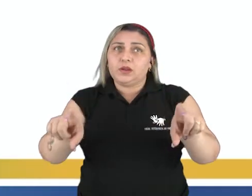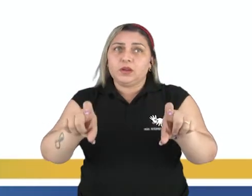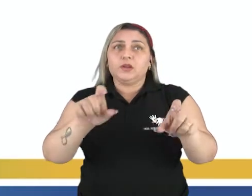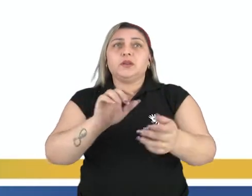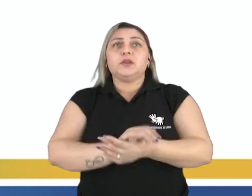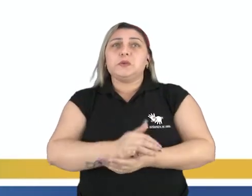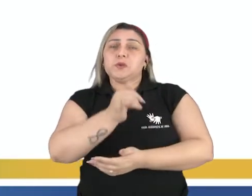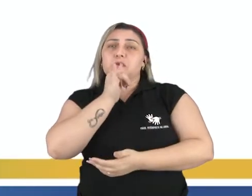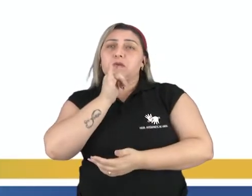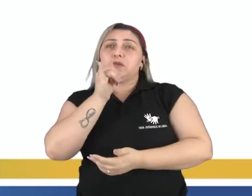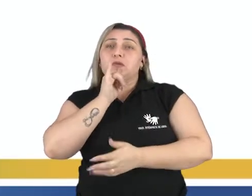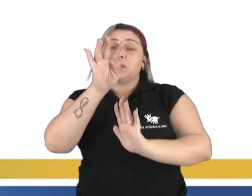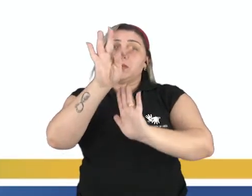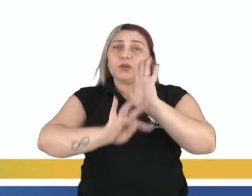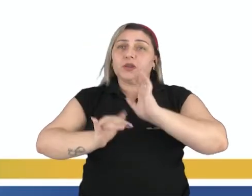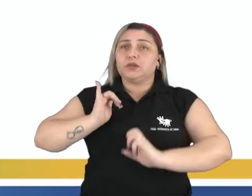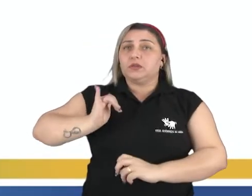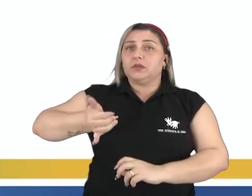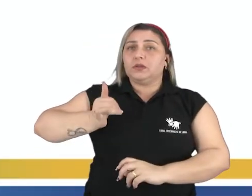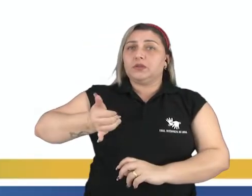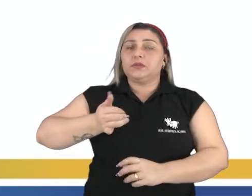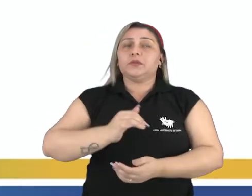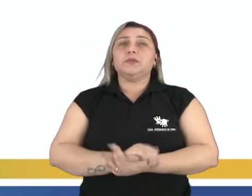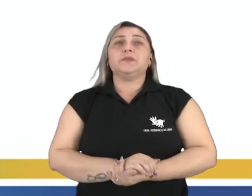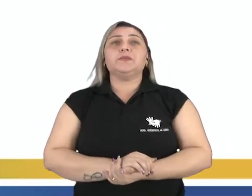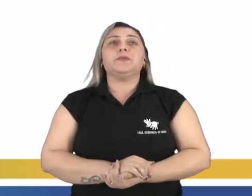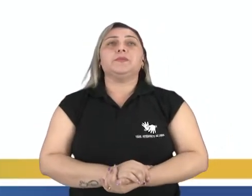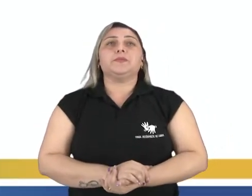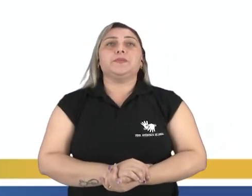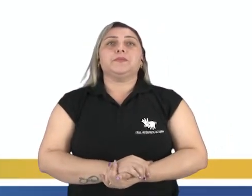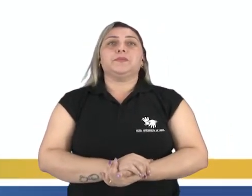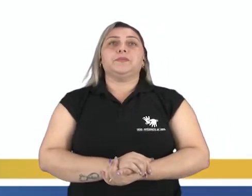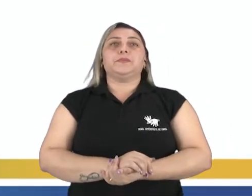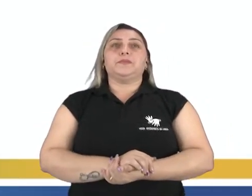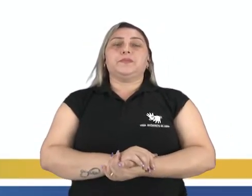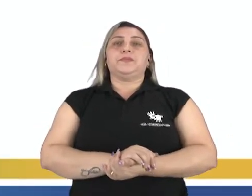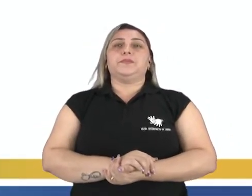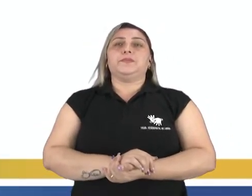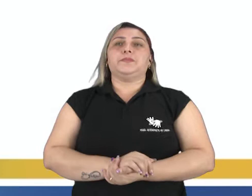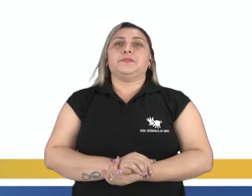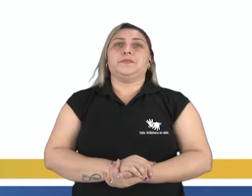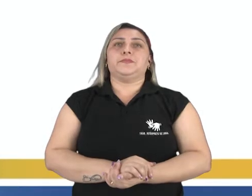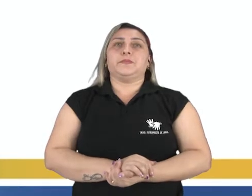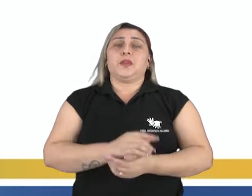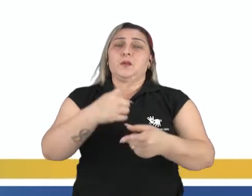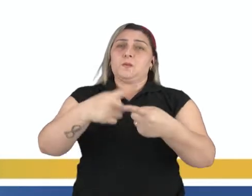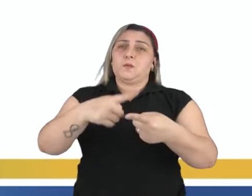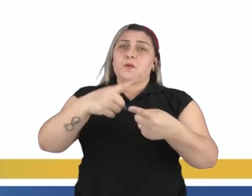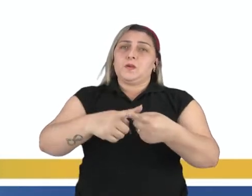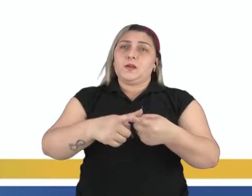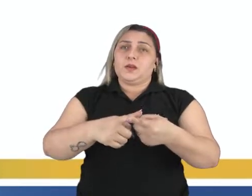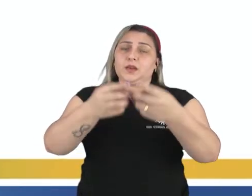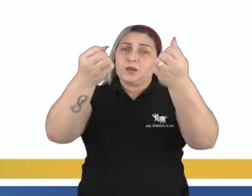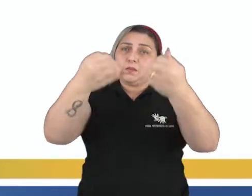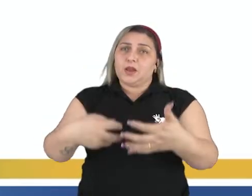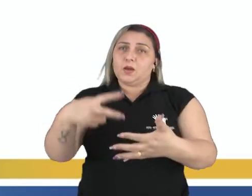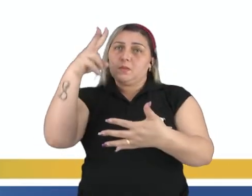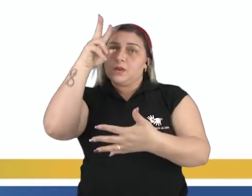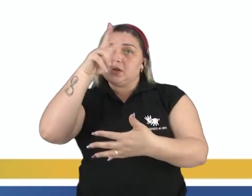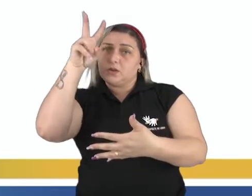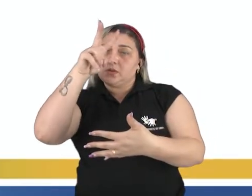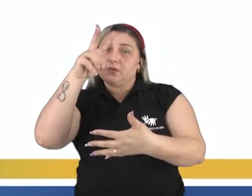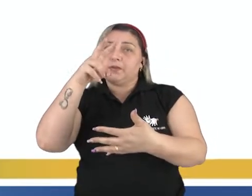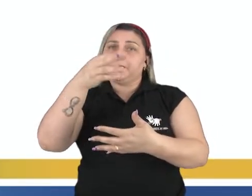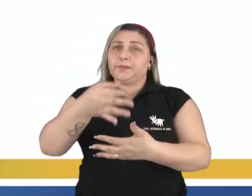e histórias em quadrinhos todos esses são exemplos de textos que são narrativos porque conta-lhe uma história